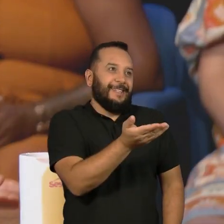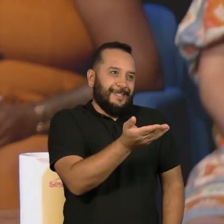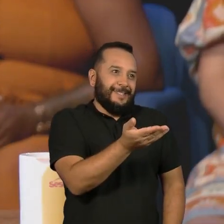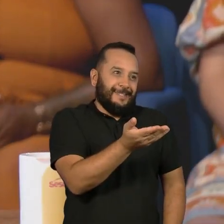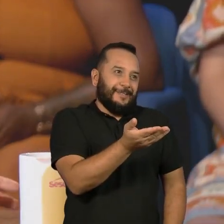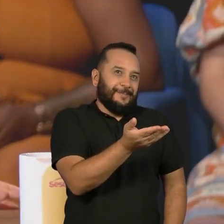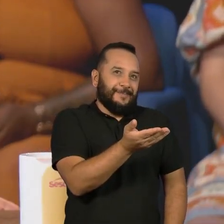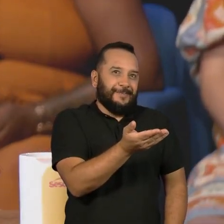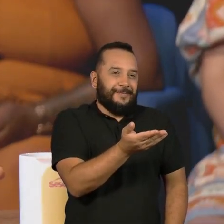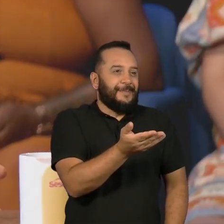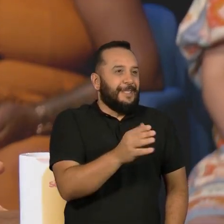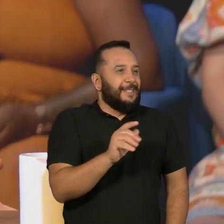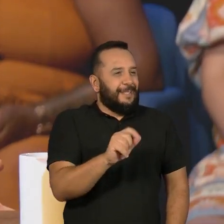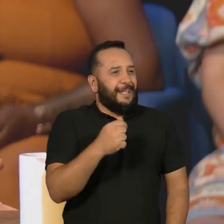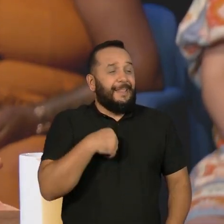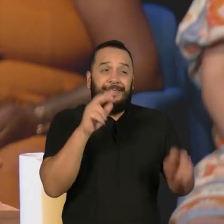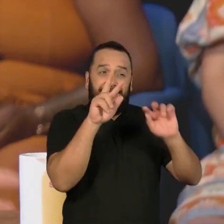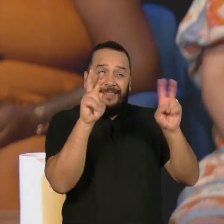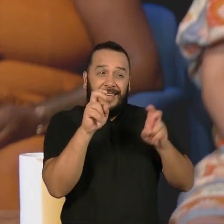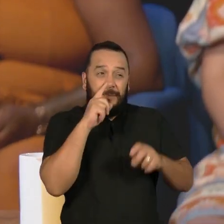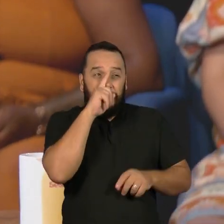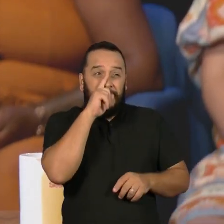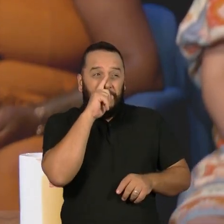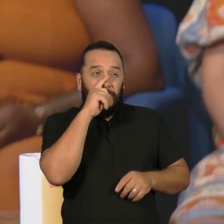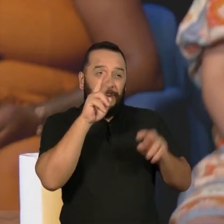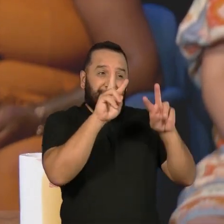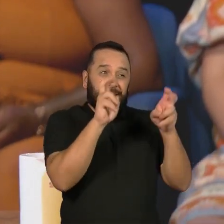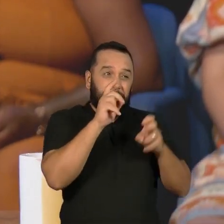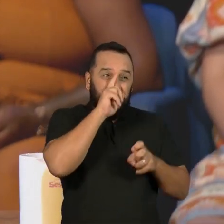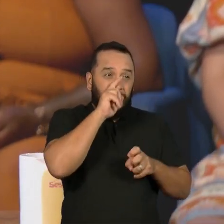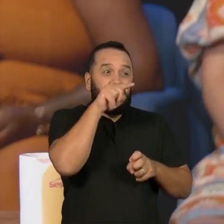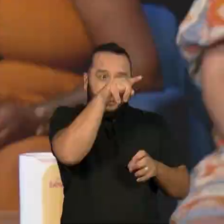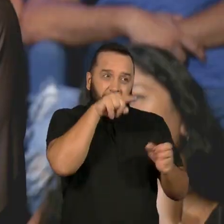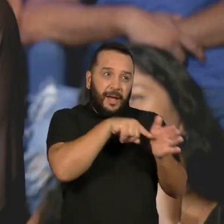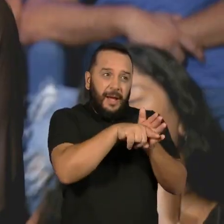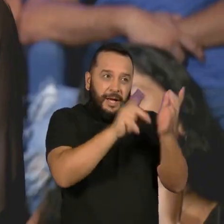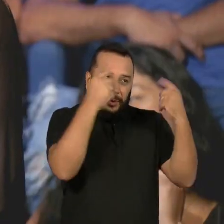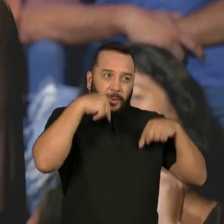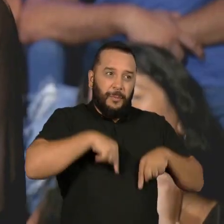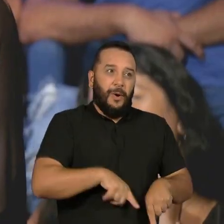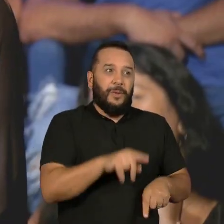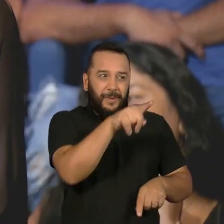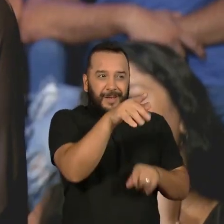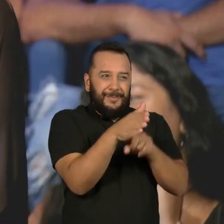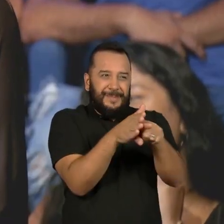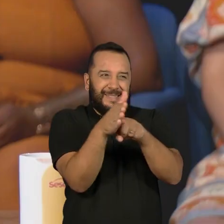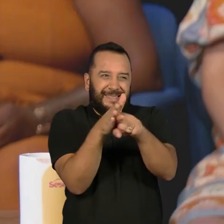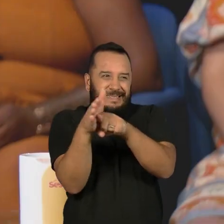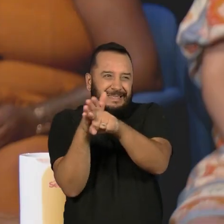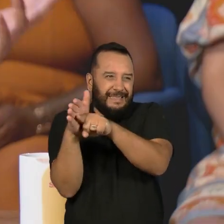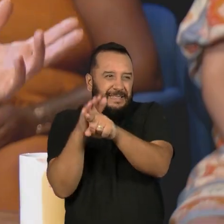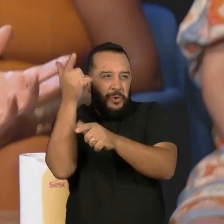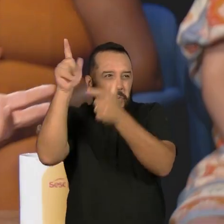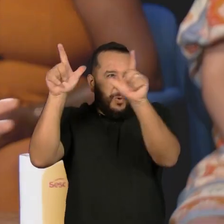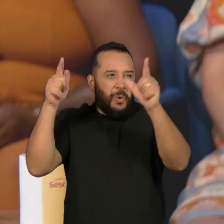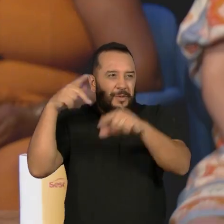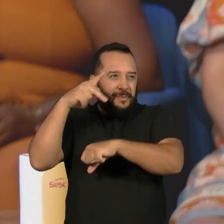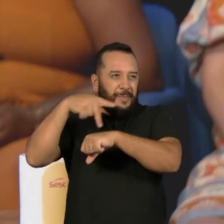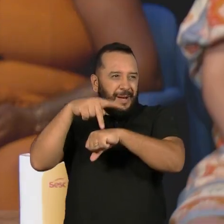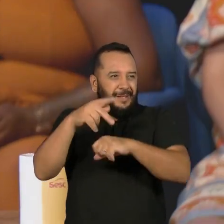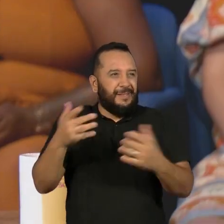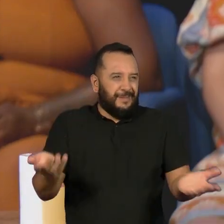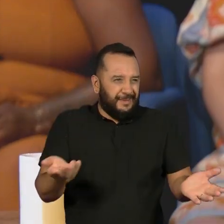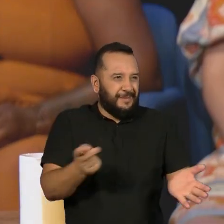Julie, do que, né? Das causas espinhosas, né? Dos assuntos espinhosos, assim. Ele fica fazendo umas pesquisas, não sei o que, em outros países, não sei o